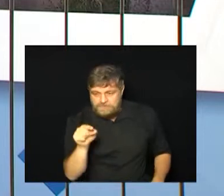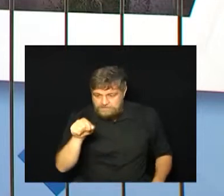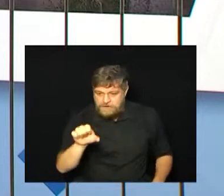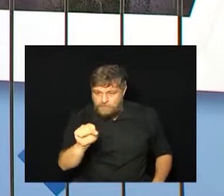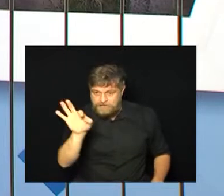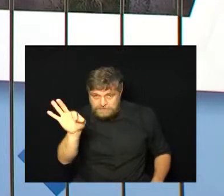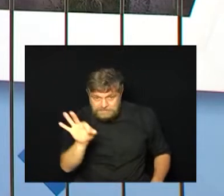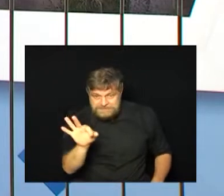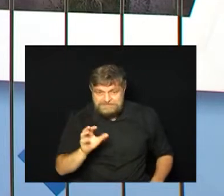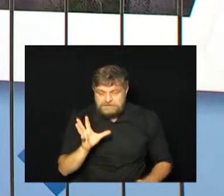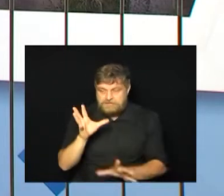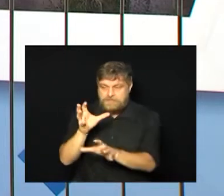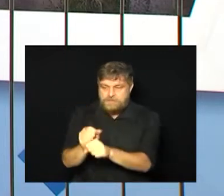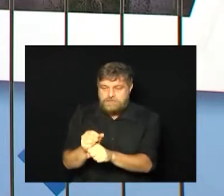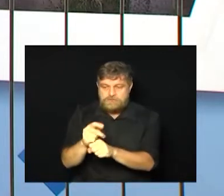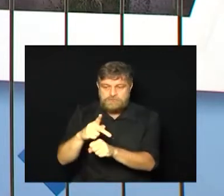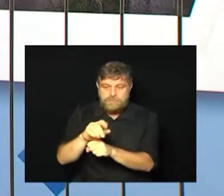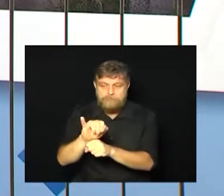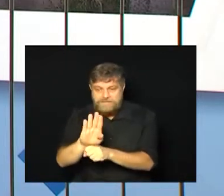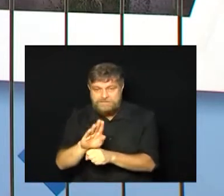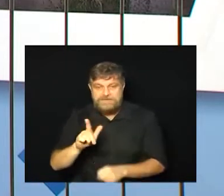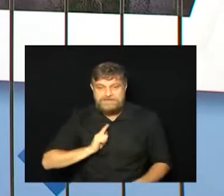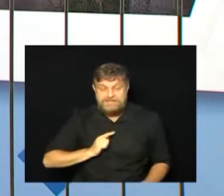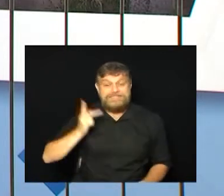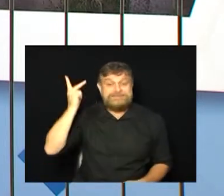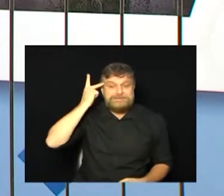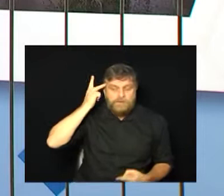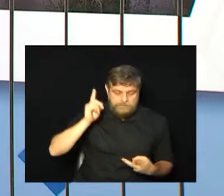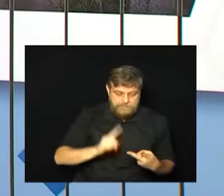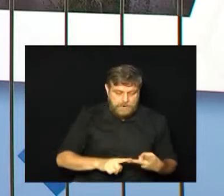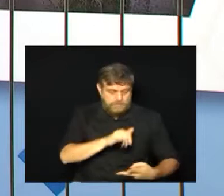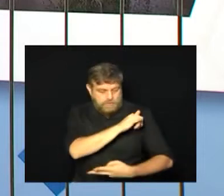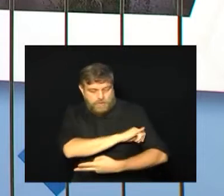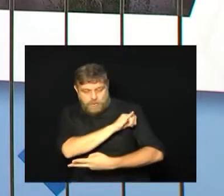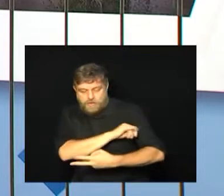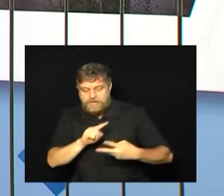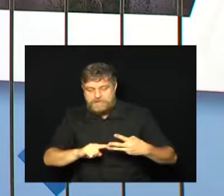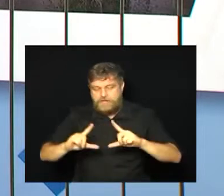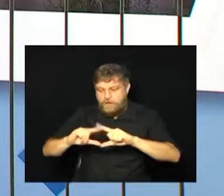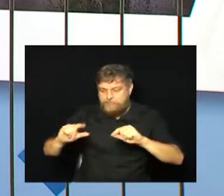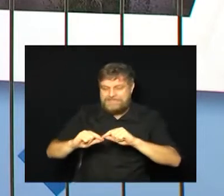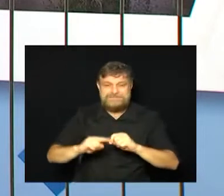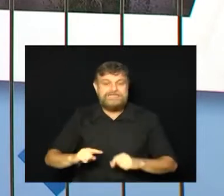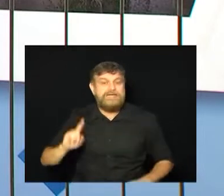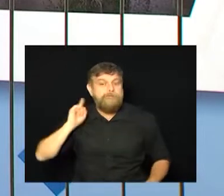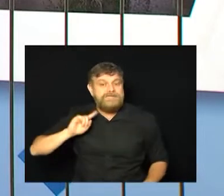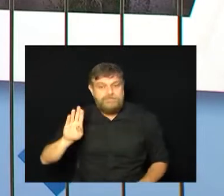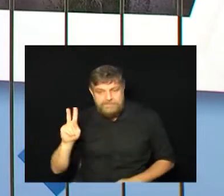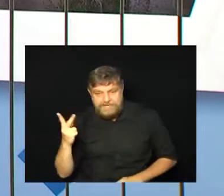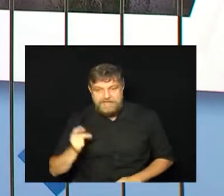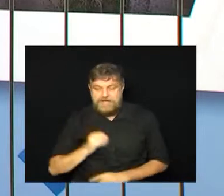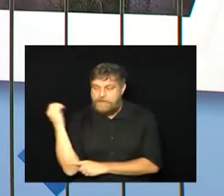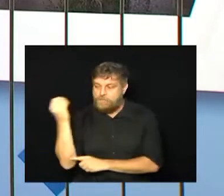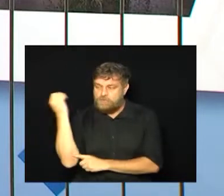42,8% do PIB nacional. E são elas, São Paulo, Rio de Janeiro, Brasília, Belo Horizonte, Porto Alegre,